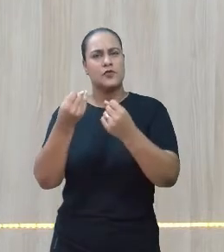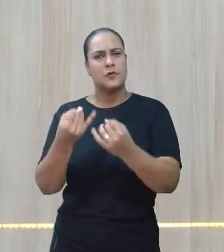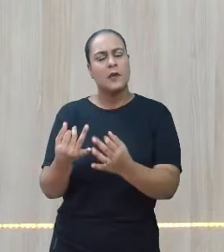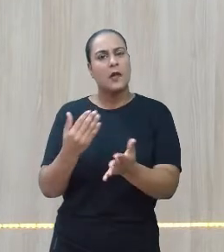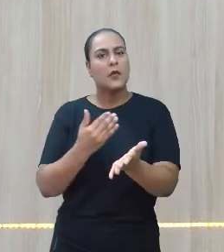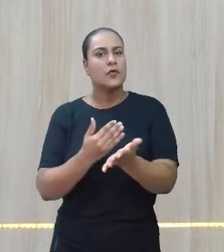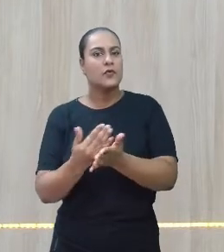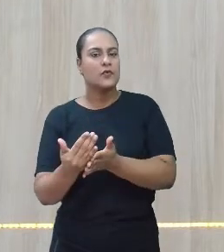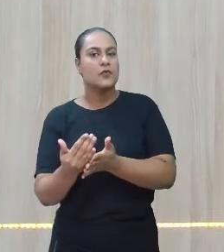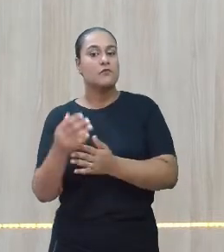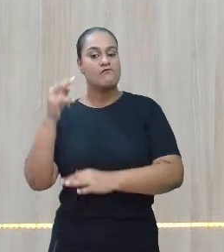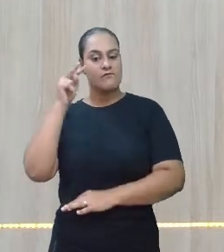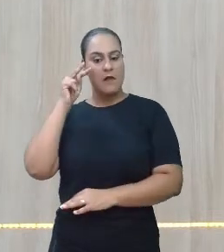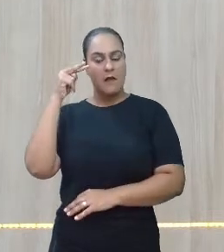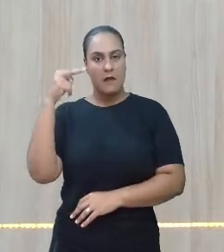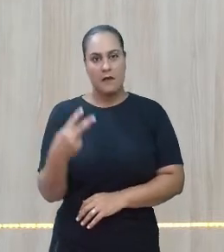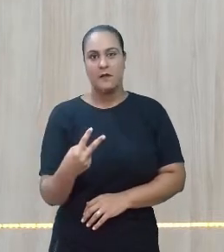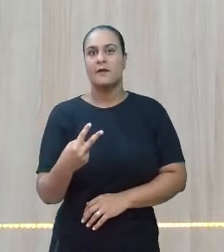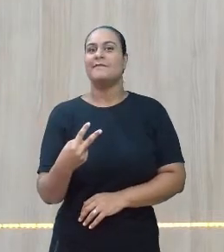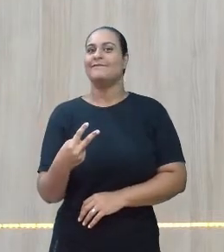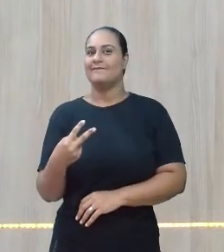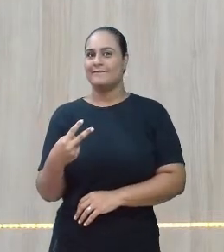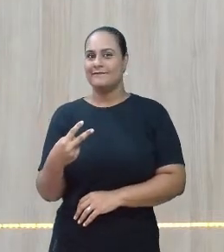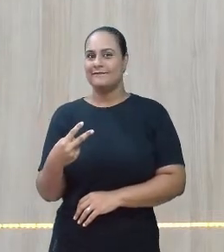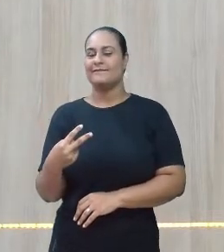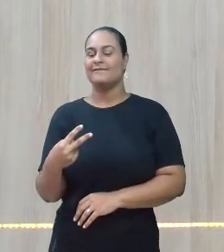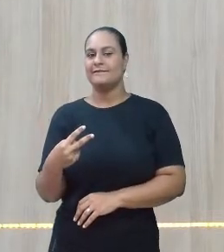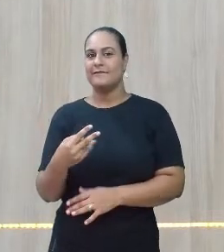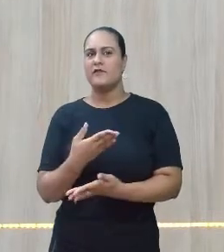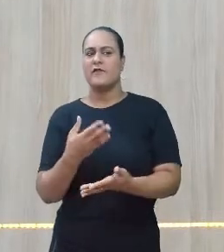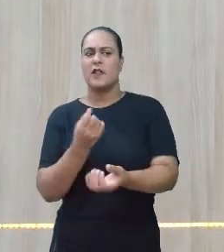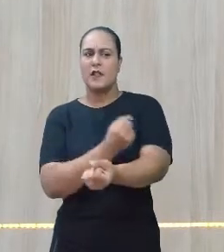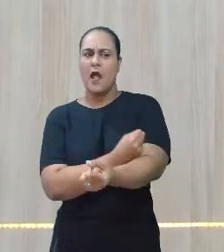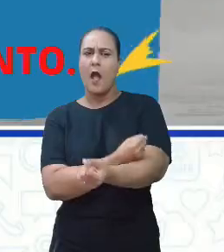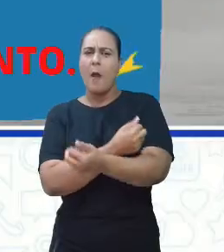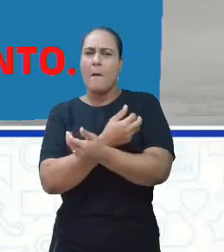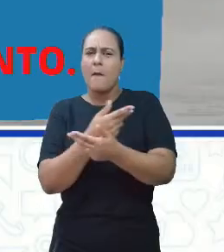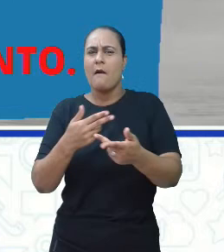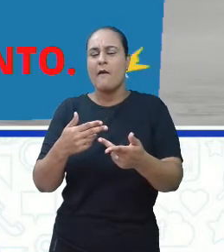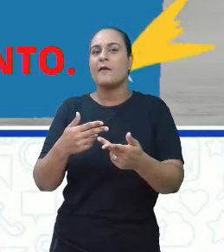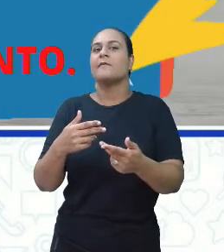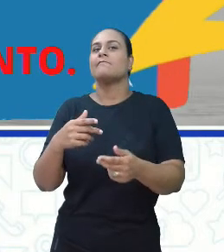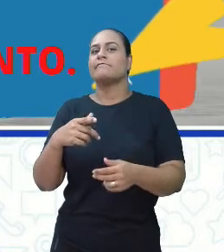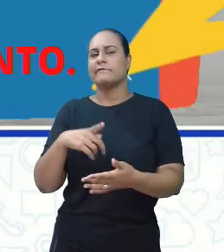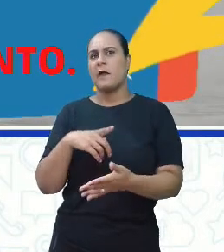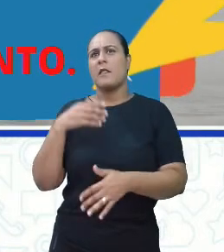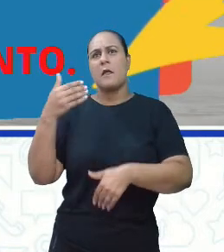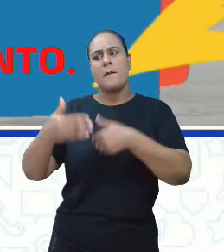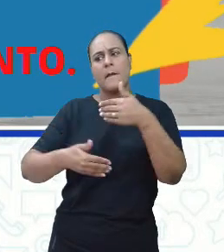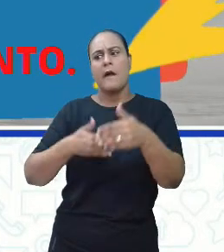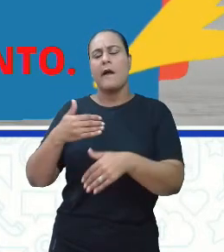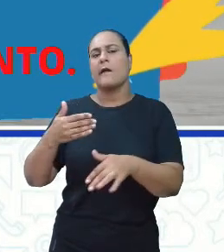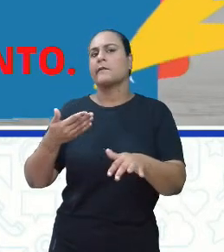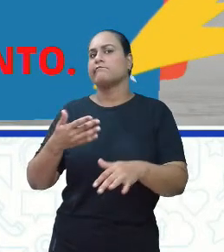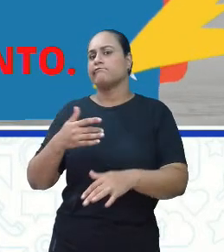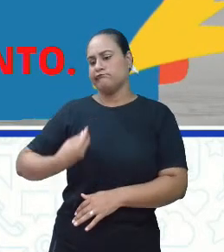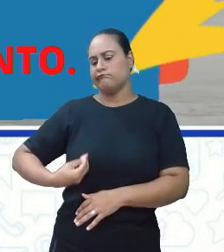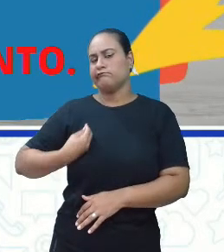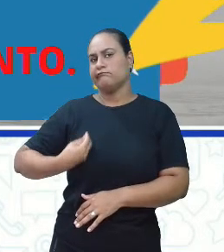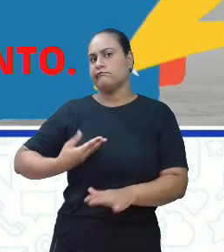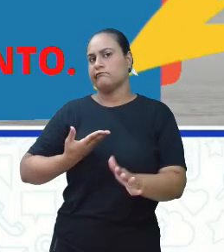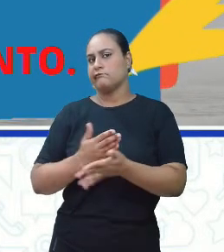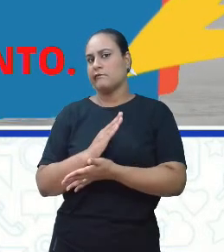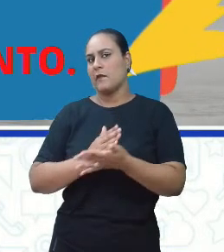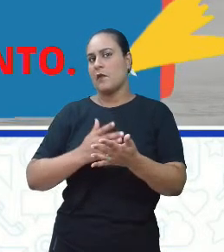vamos reconhecer, porque vocês vão ver aí que algumas drogas até fazem parte da vida de algumas pessoas para o